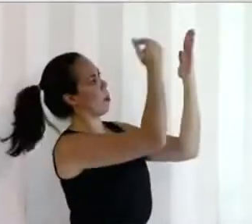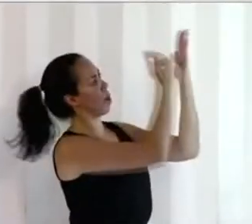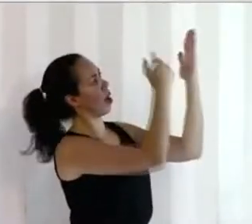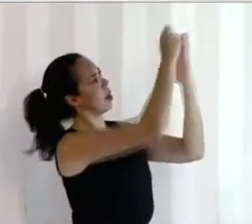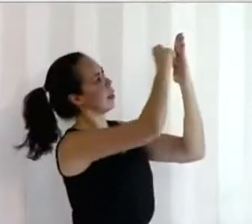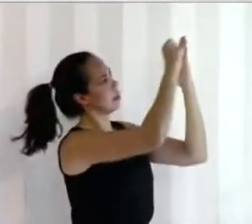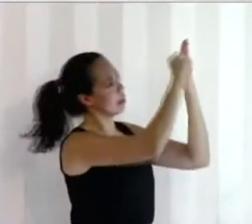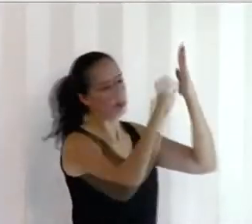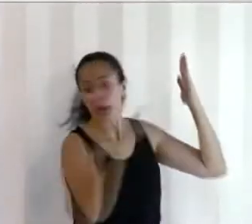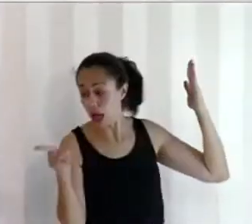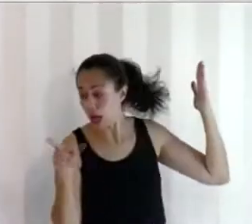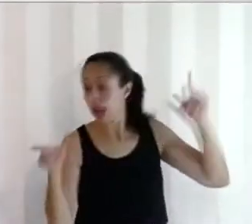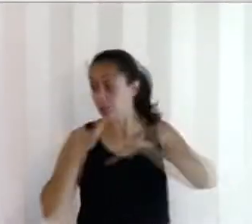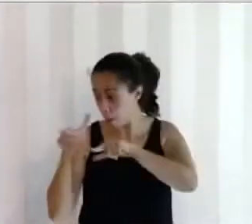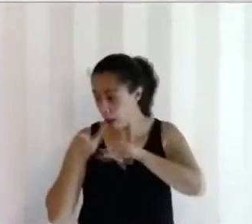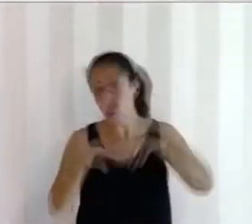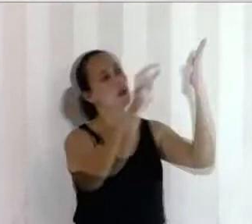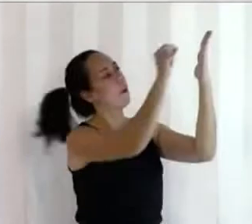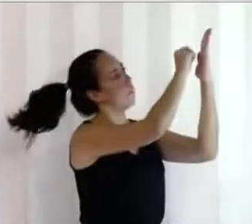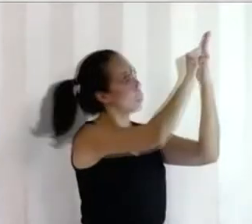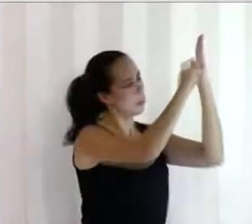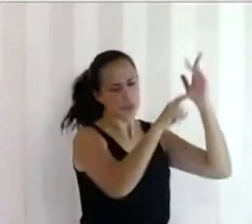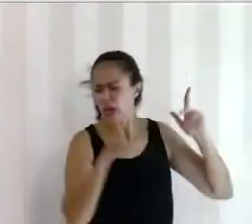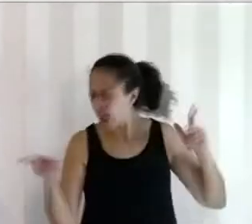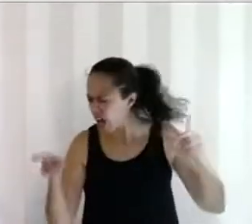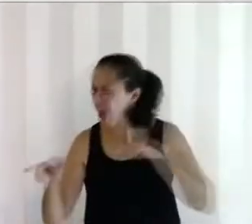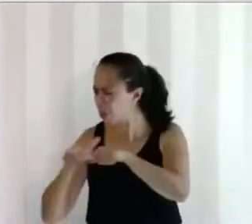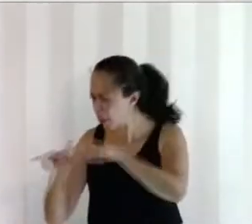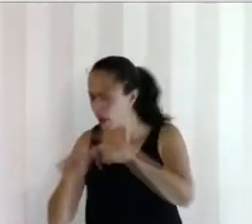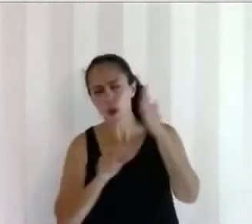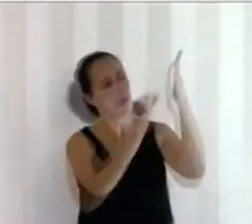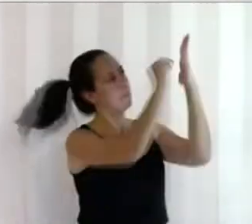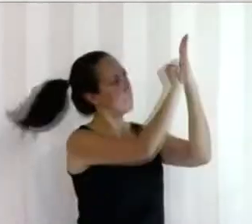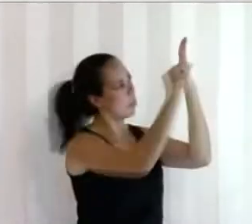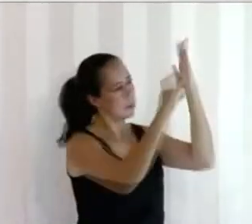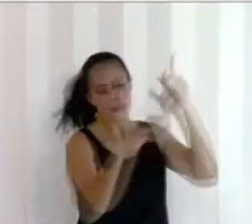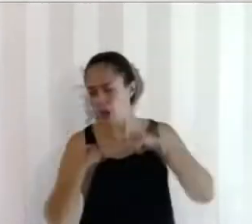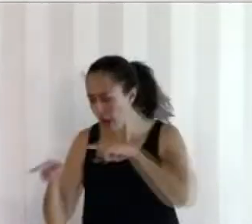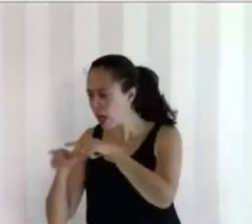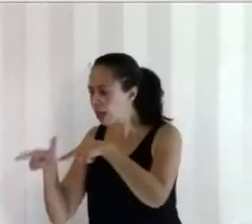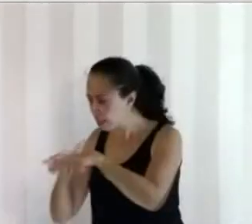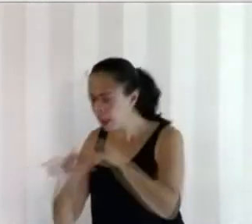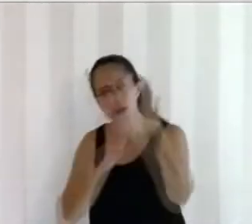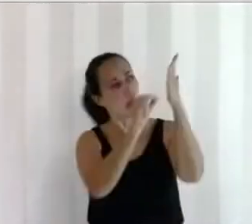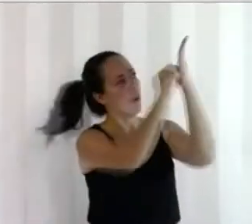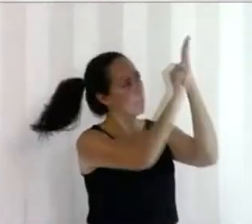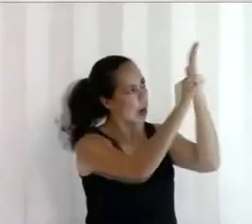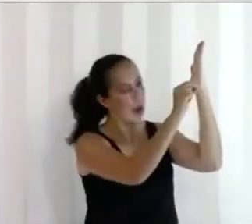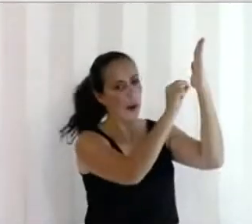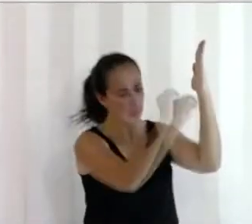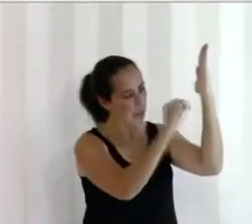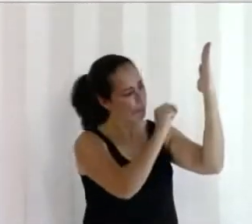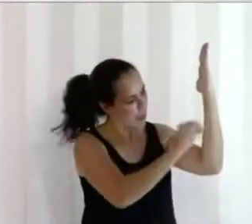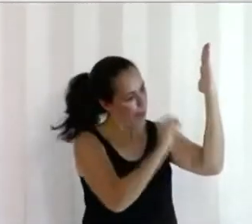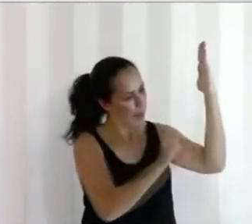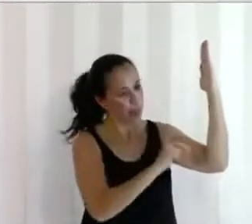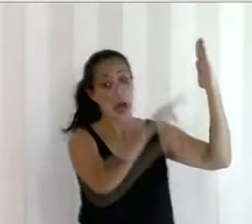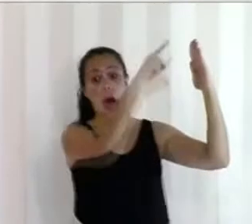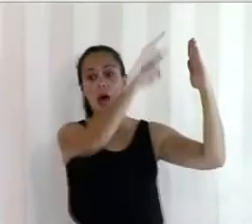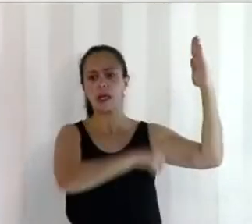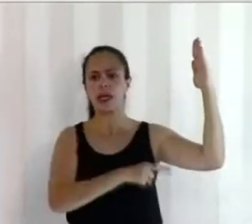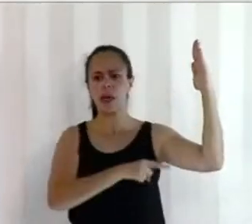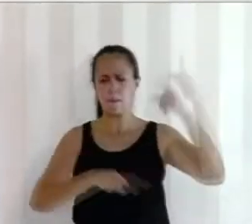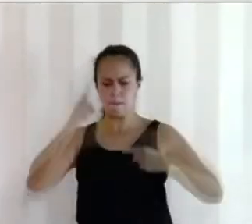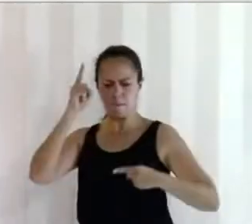é carga. Por exemplo, isso é realidade, são fatos reais de como os judeus tratavam isso.